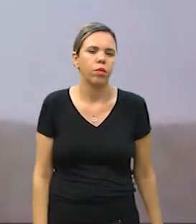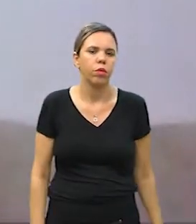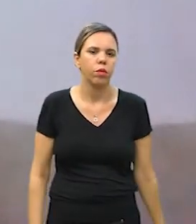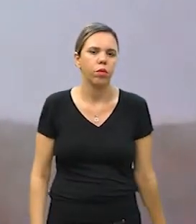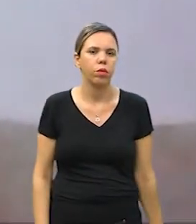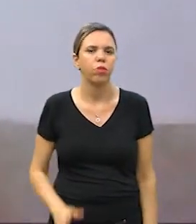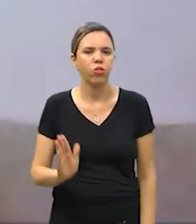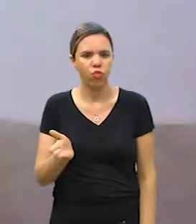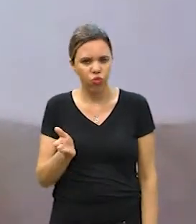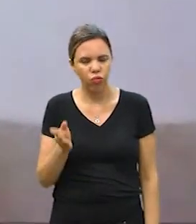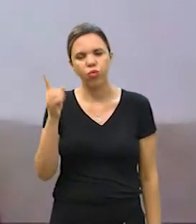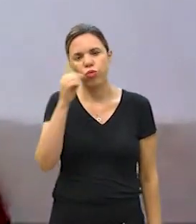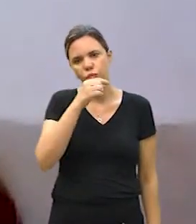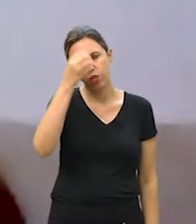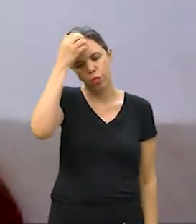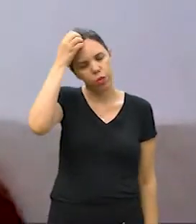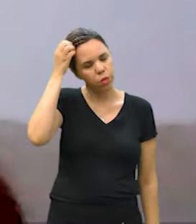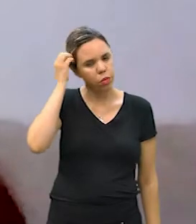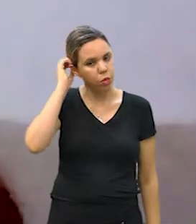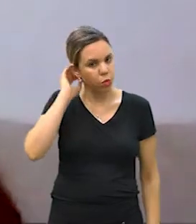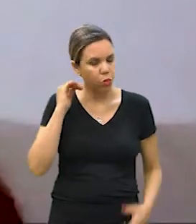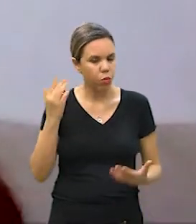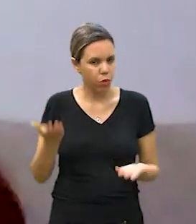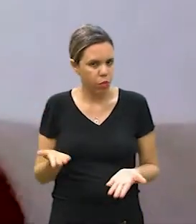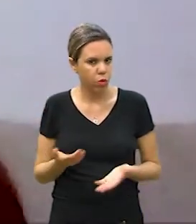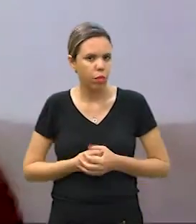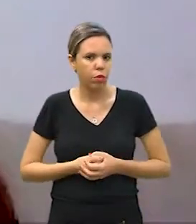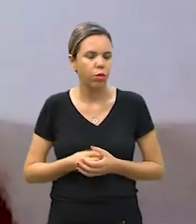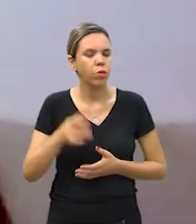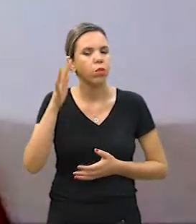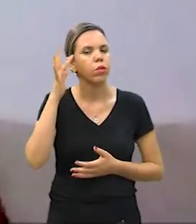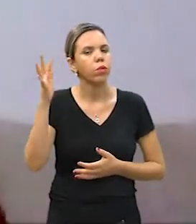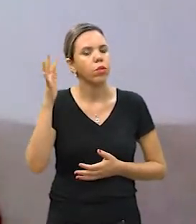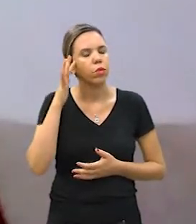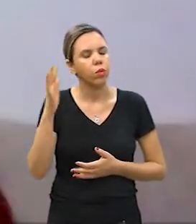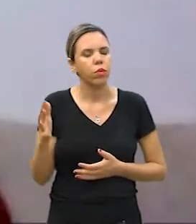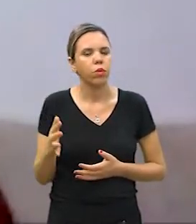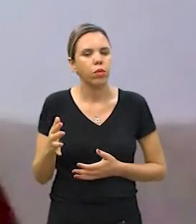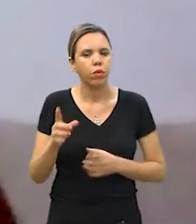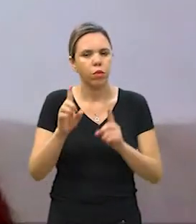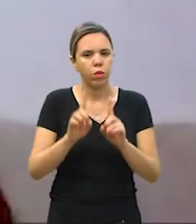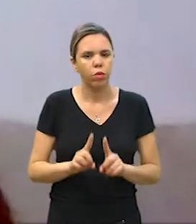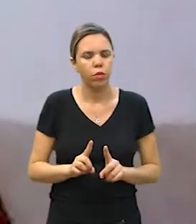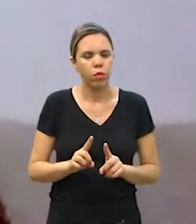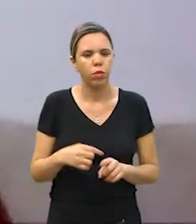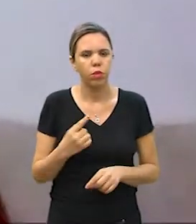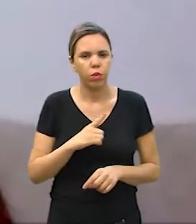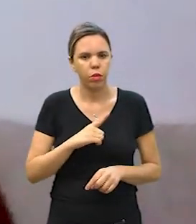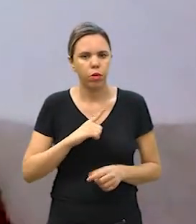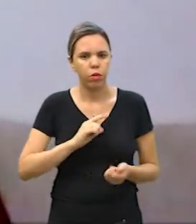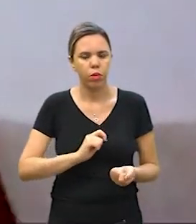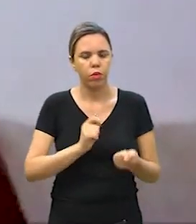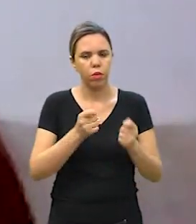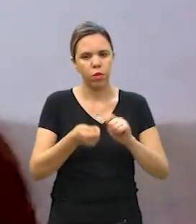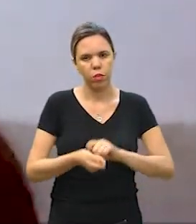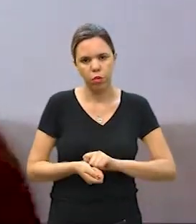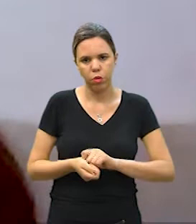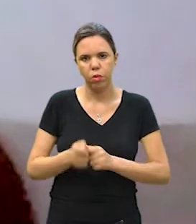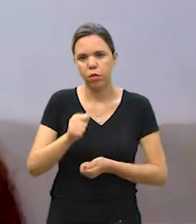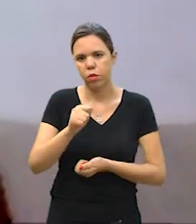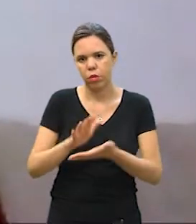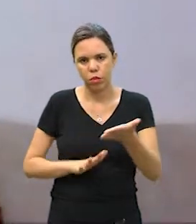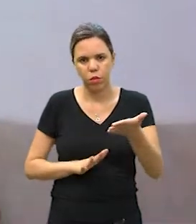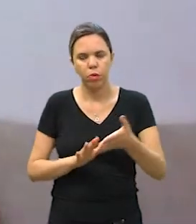Então, se assim já é difícil, né? Imagine com deficiência, que a gente tem que adaptar